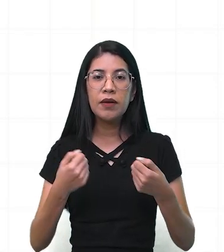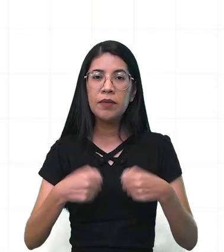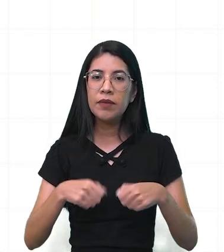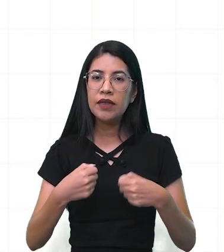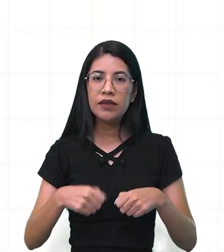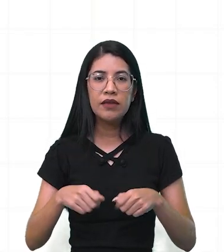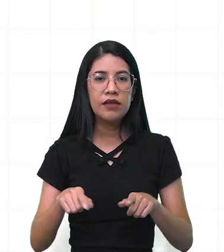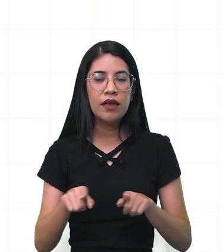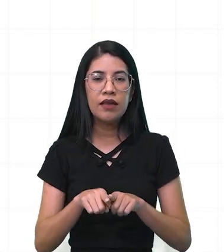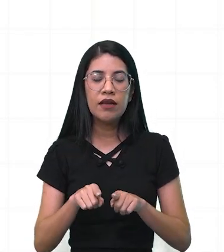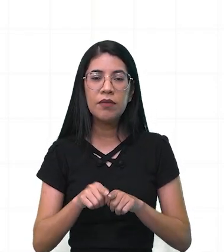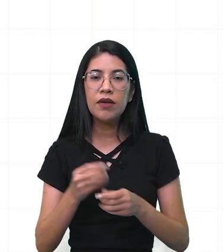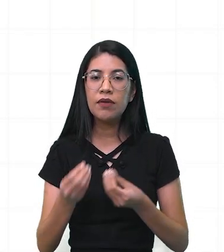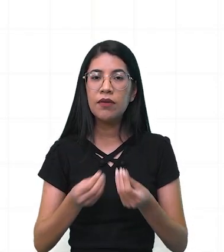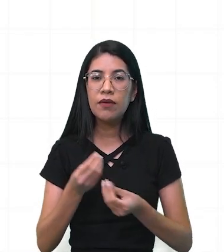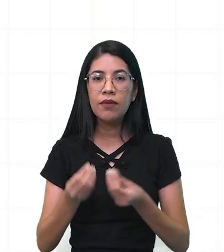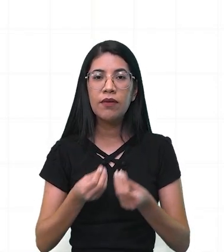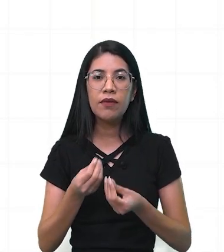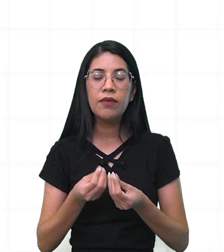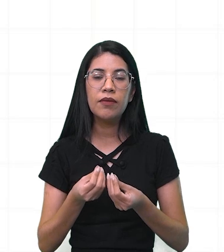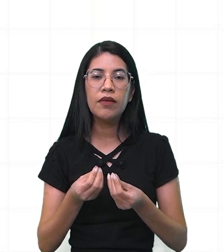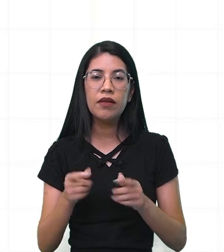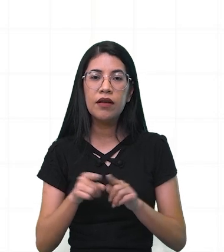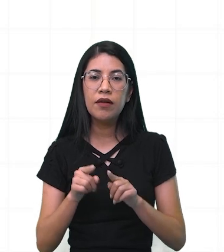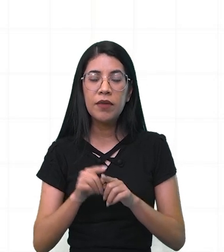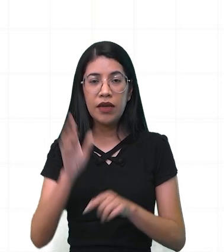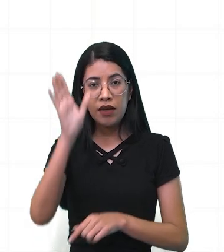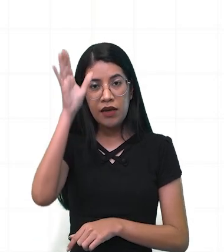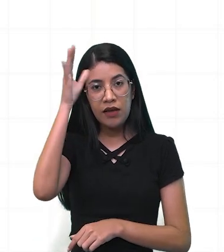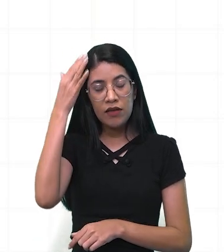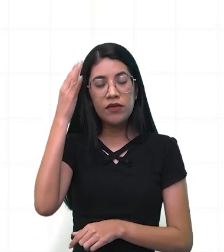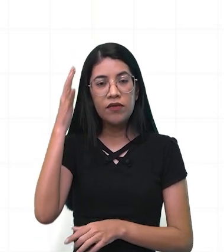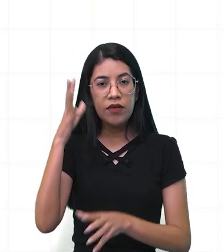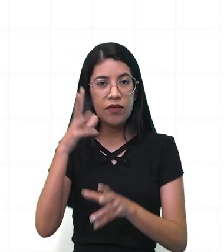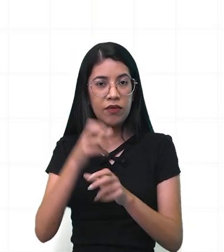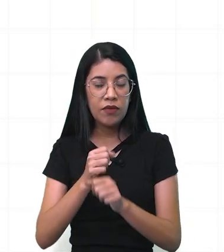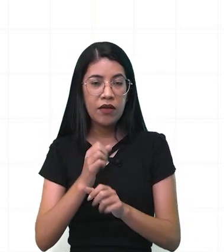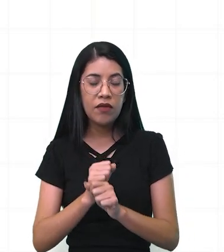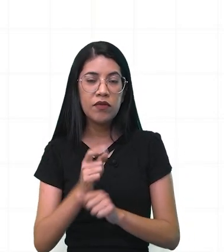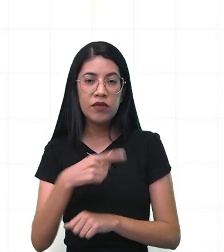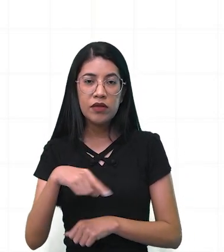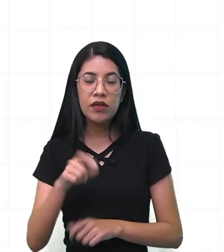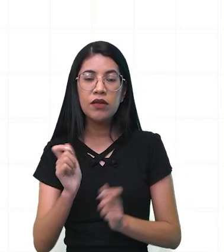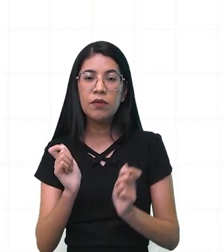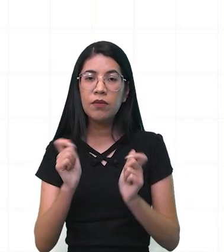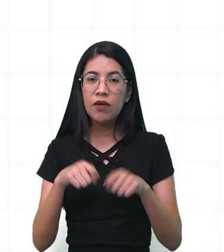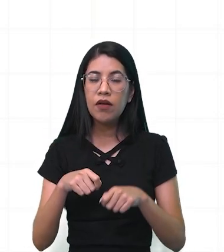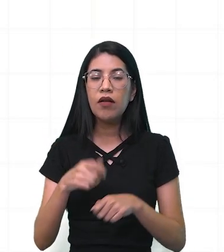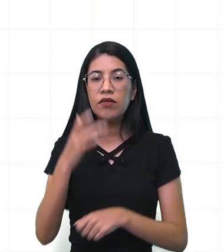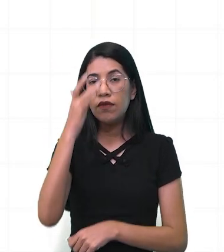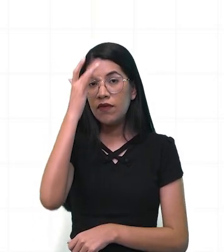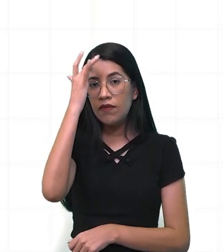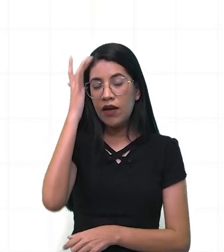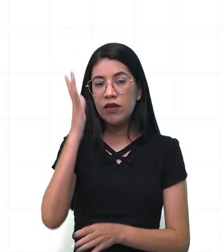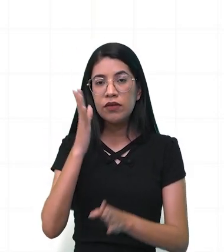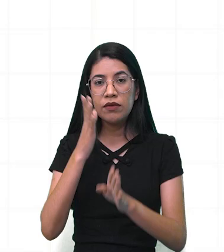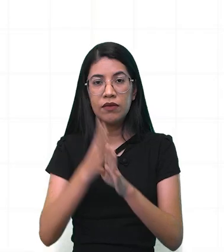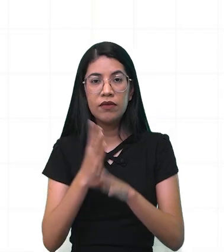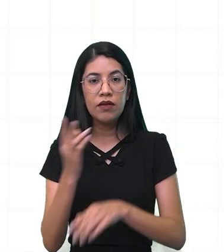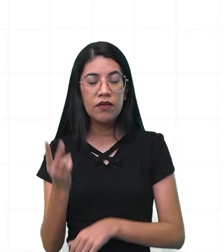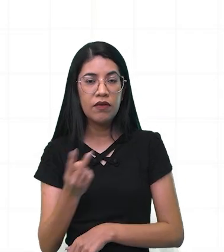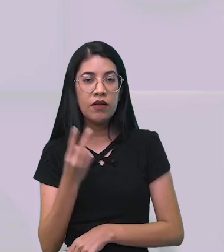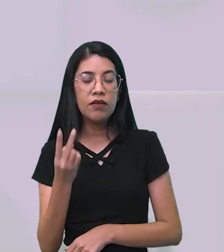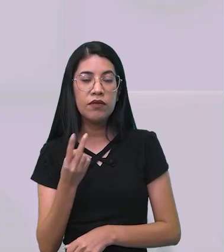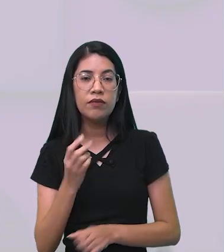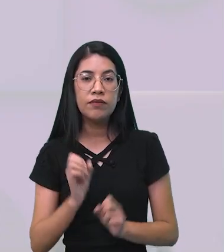montar uma expressão algébrica e depois resolver essa expressão, vocês consigam com facilidade aí chegar aos valores,